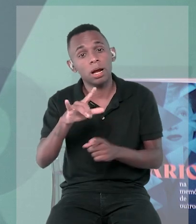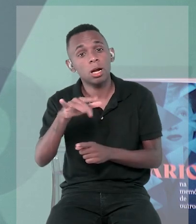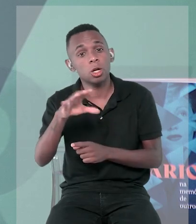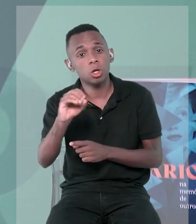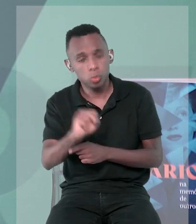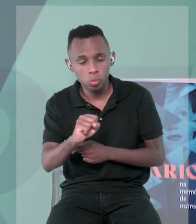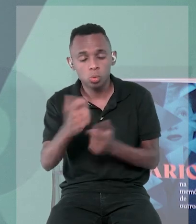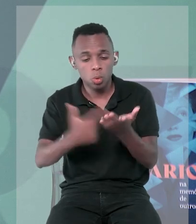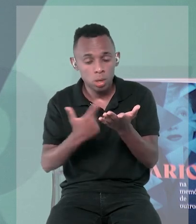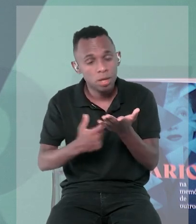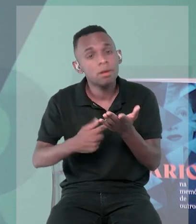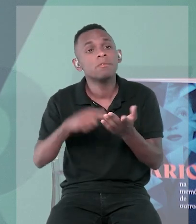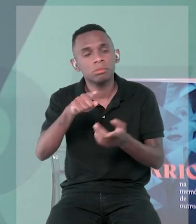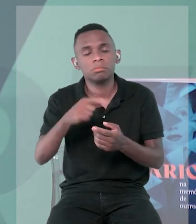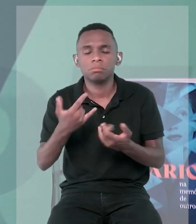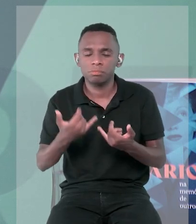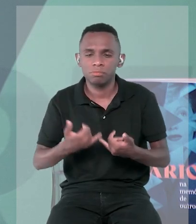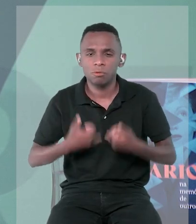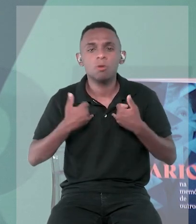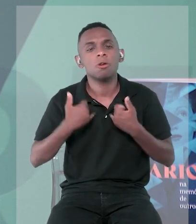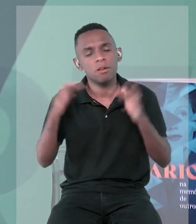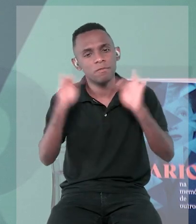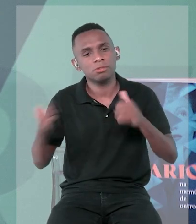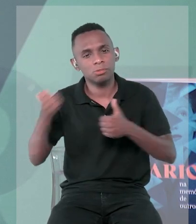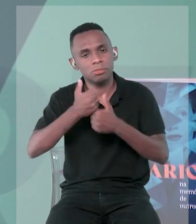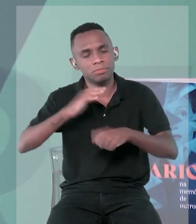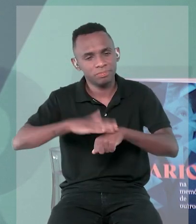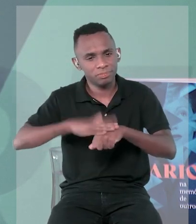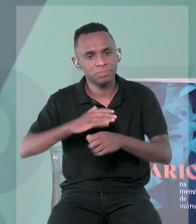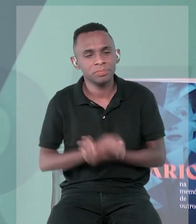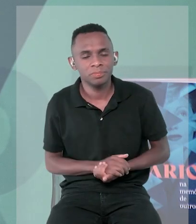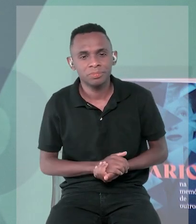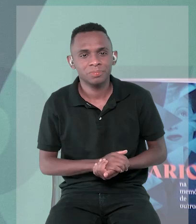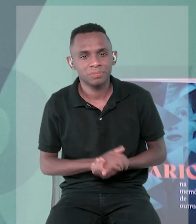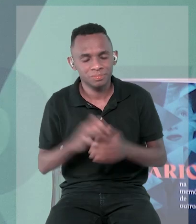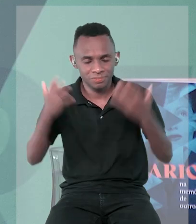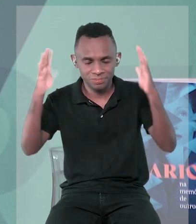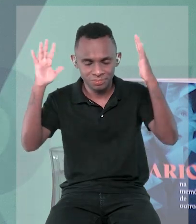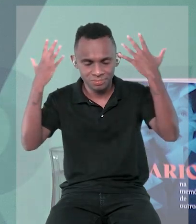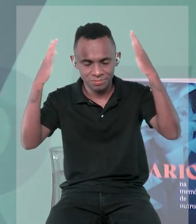Herculano Lopes, e o Wander vai ter a felicidade de me substituir.